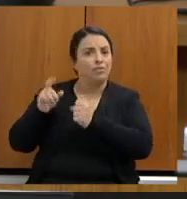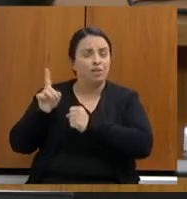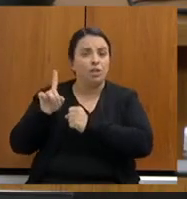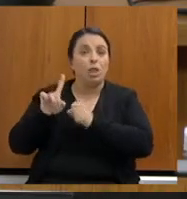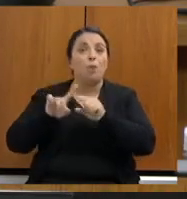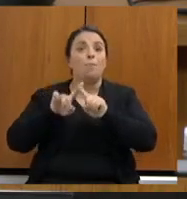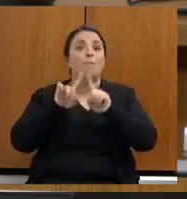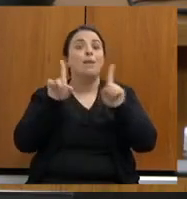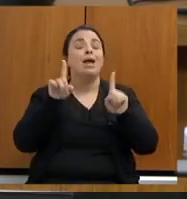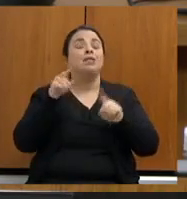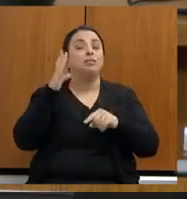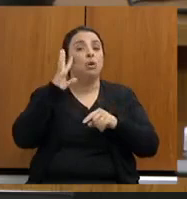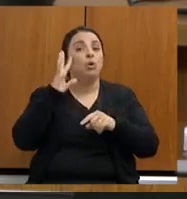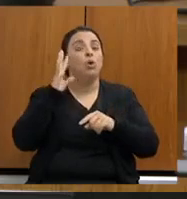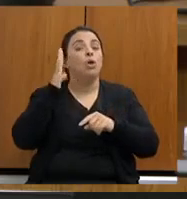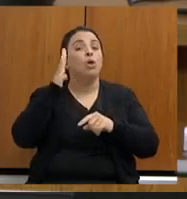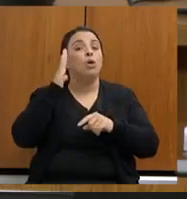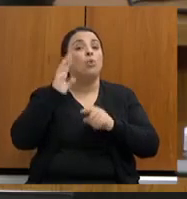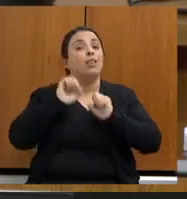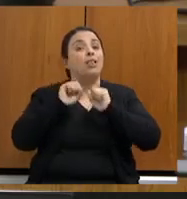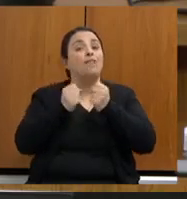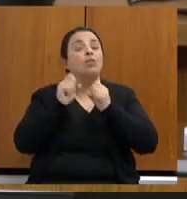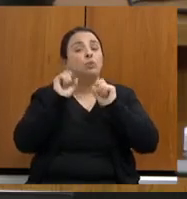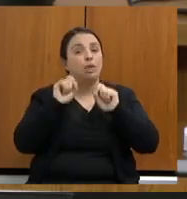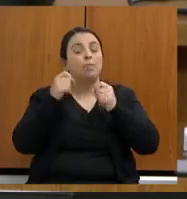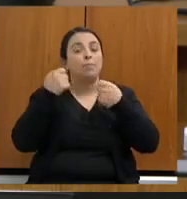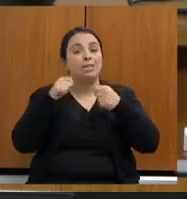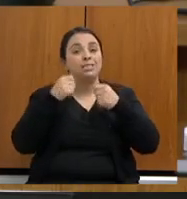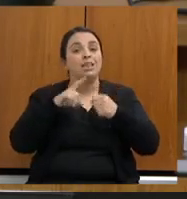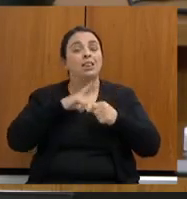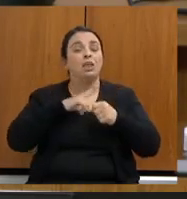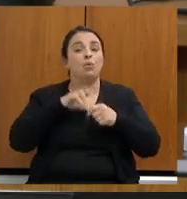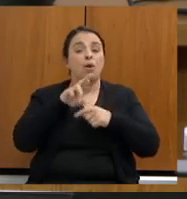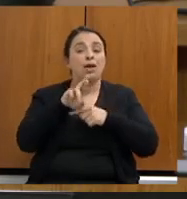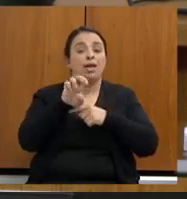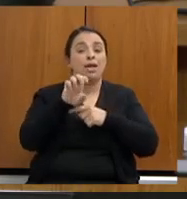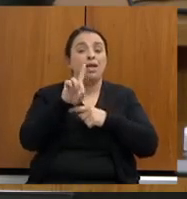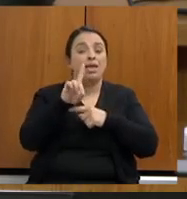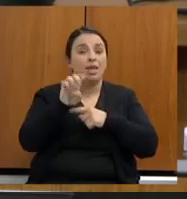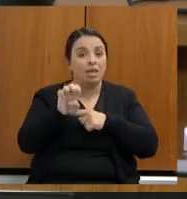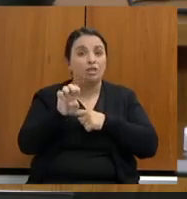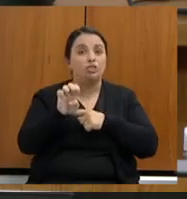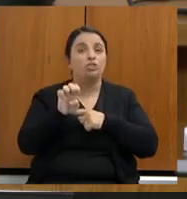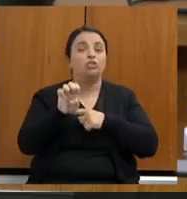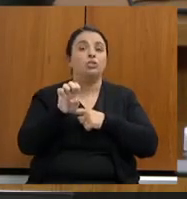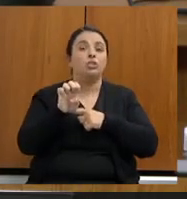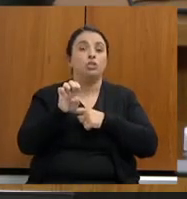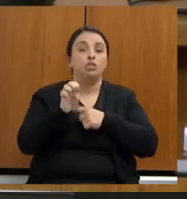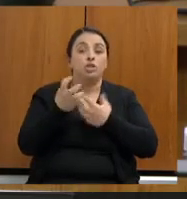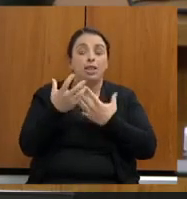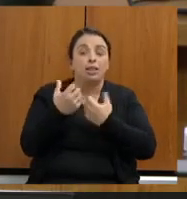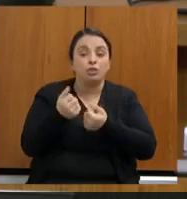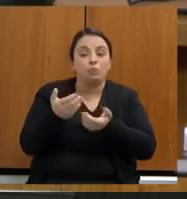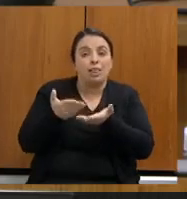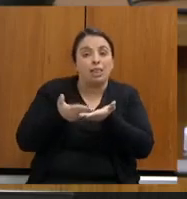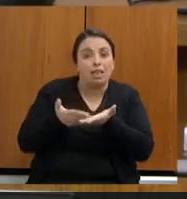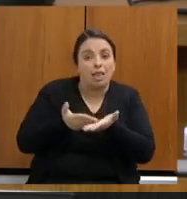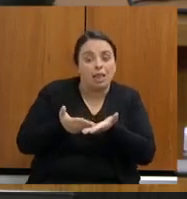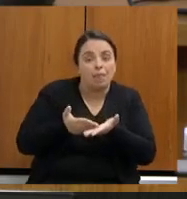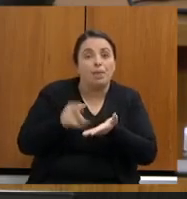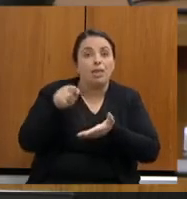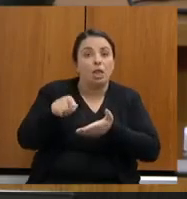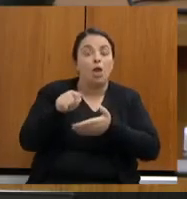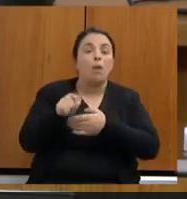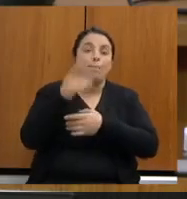de atendimento ao adolescente usuário dependente ele está alimentando